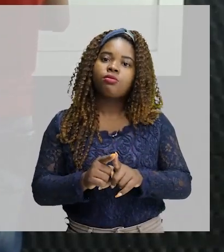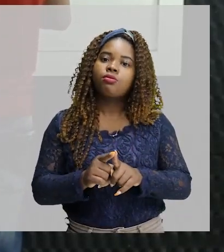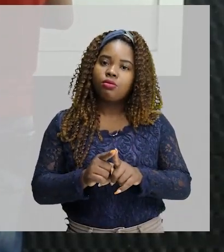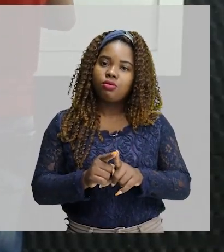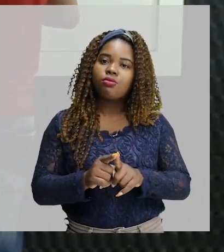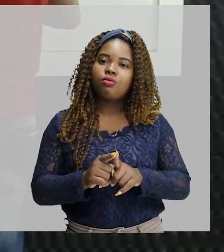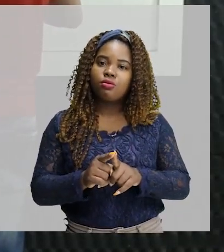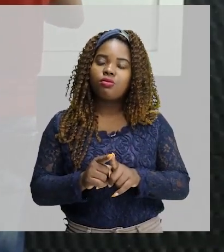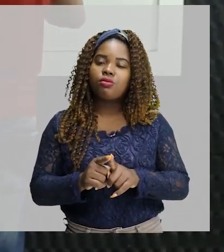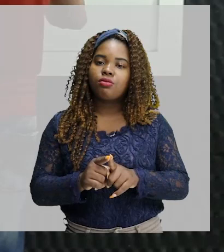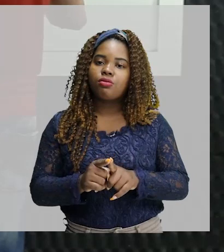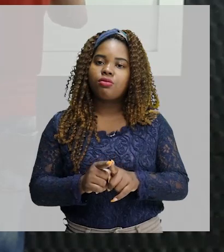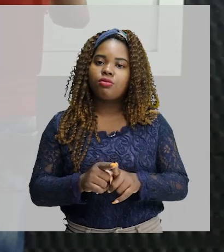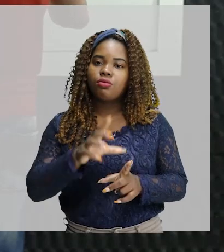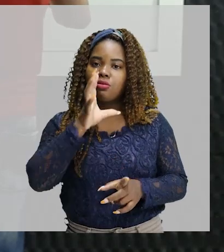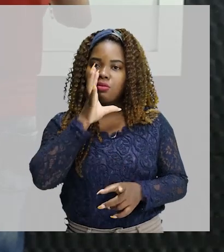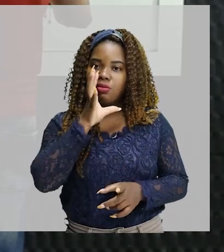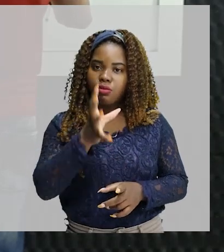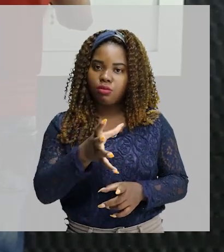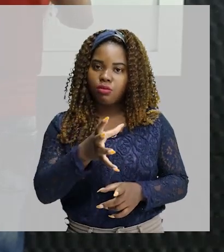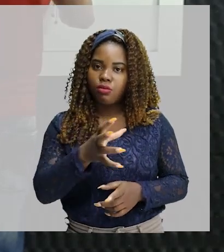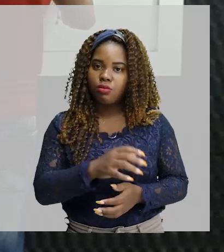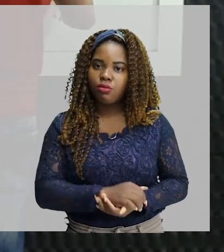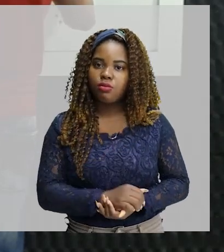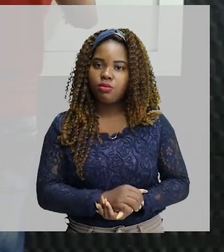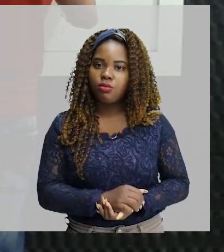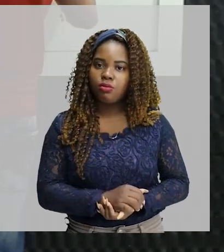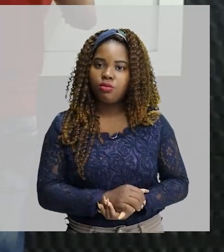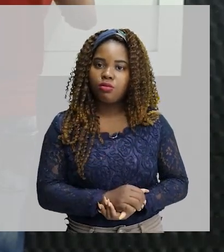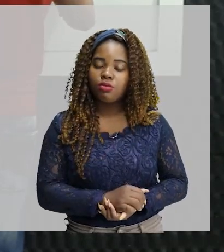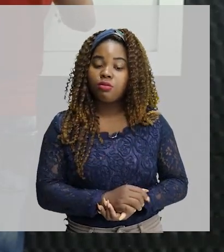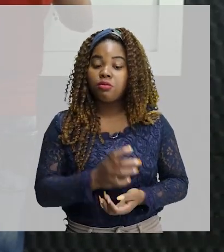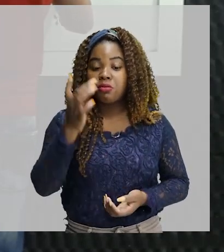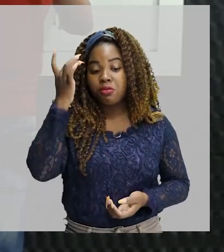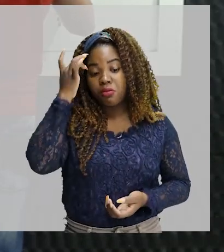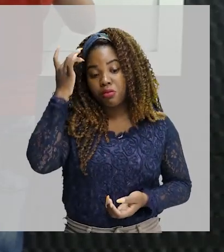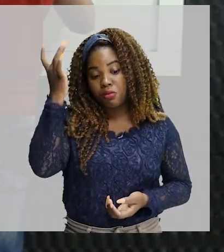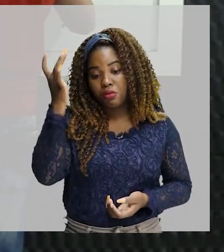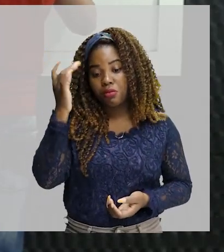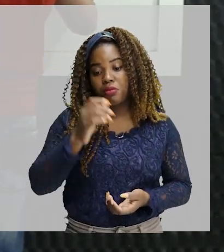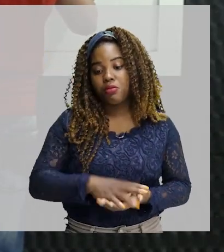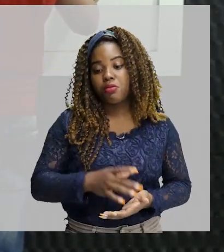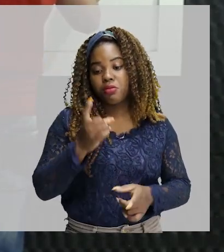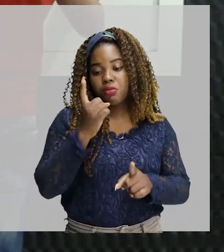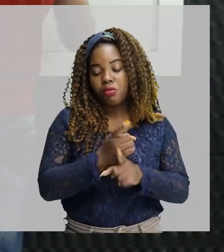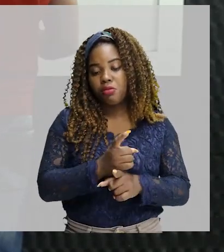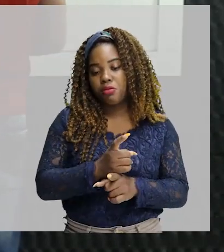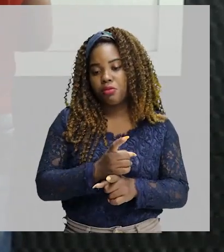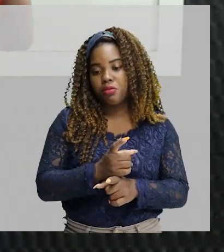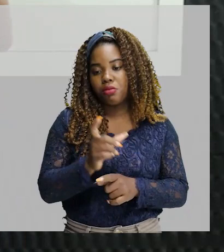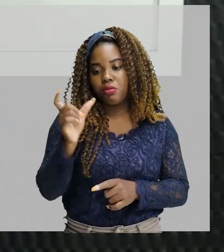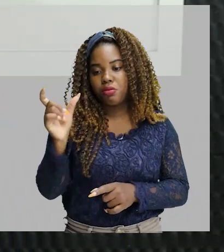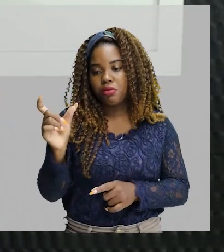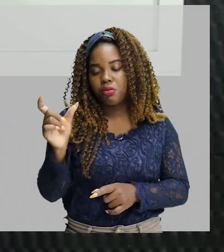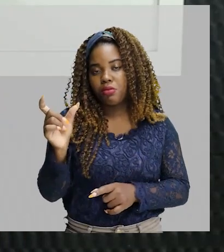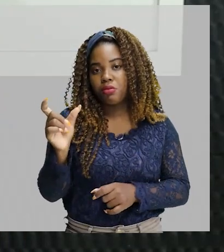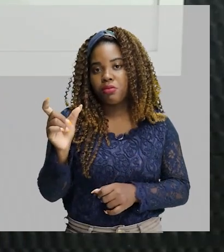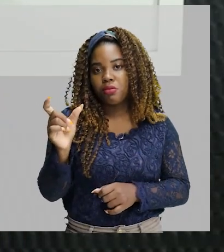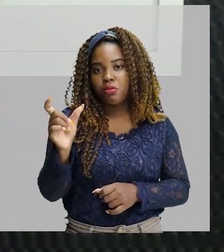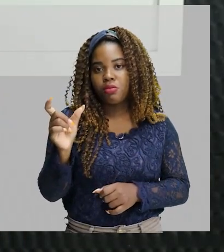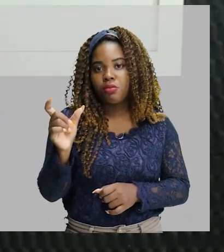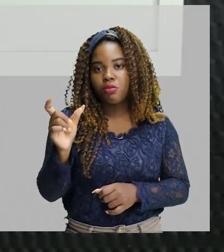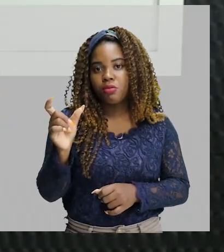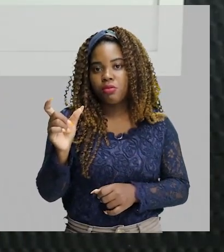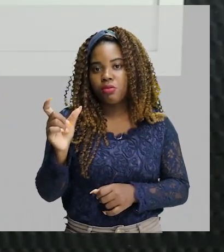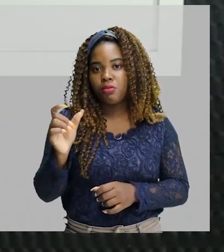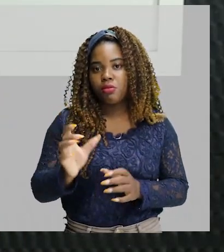também. Ok? Então é muito fácil você encontrar esta expressão que foi escrita e que